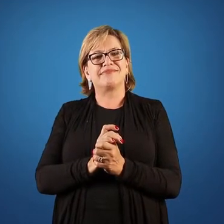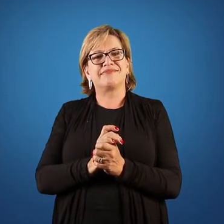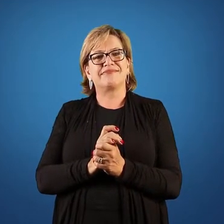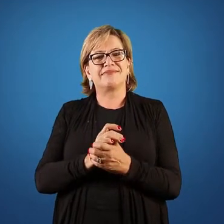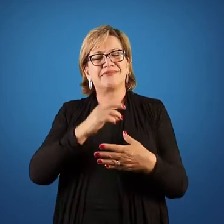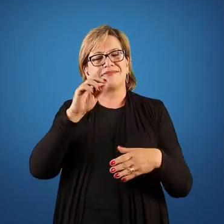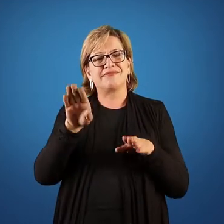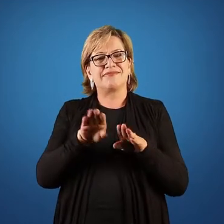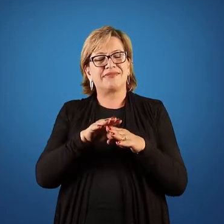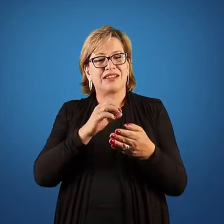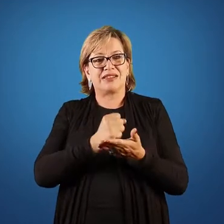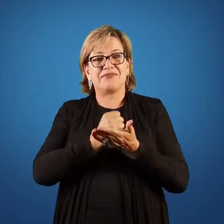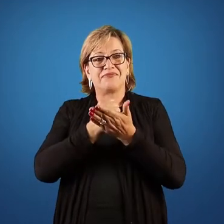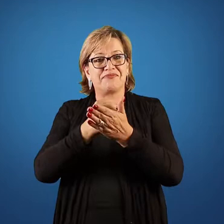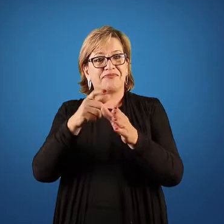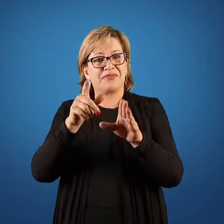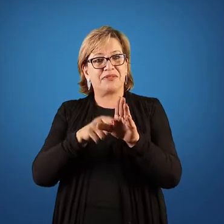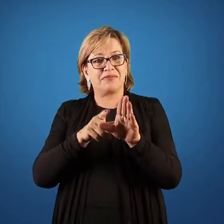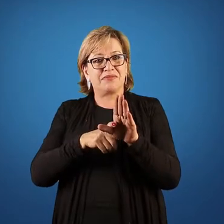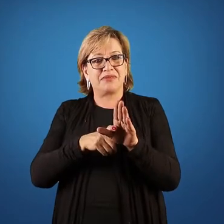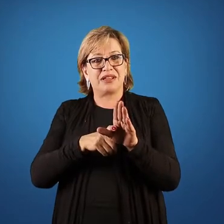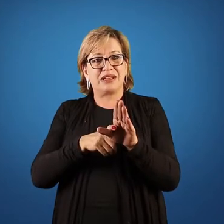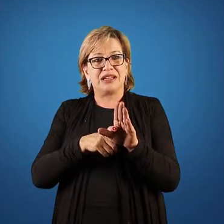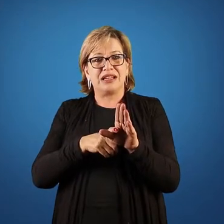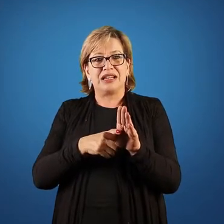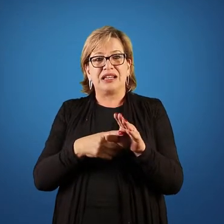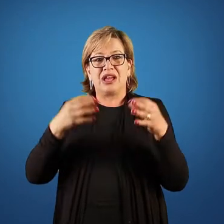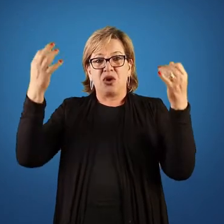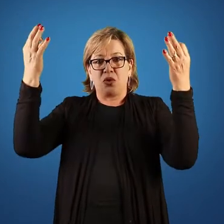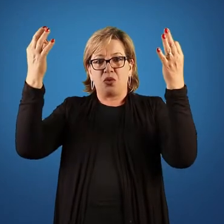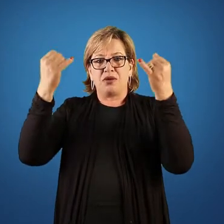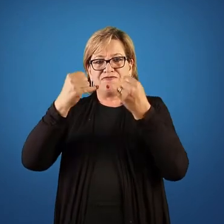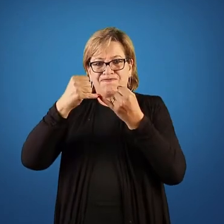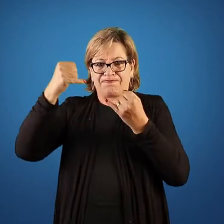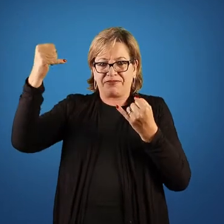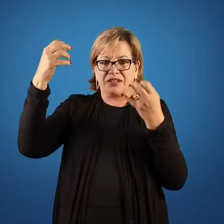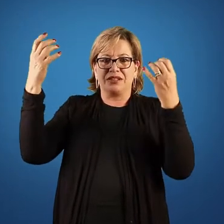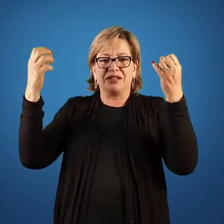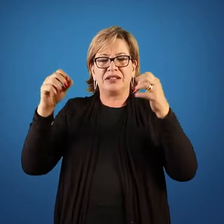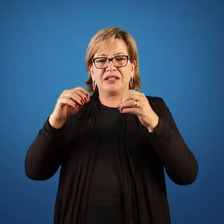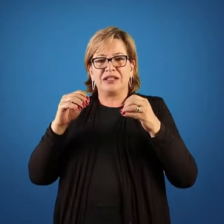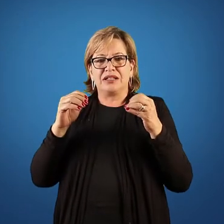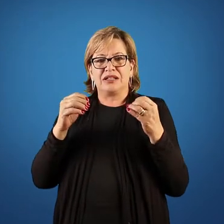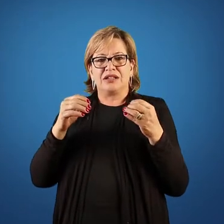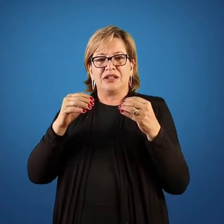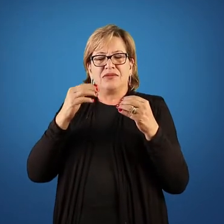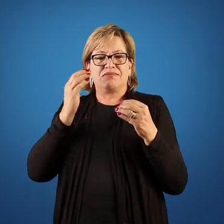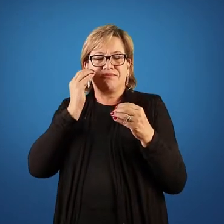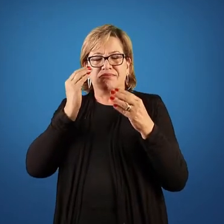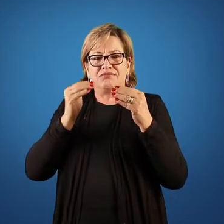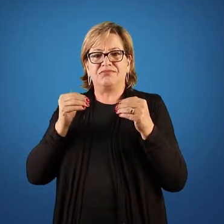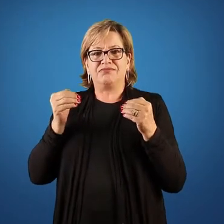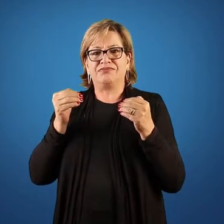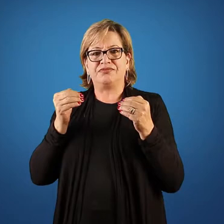Ele apoia os pés, um em cada corda, e desloca o quadril.